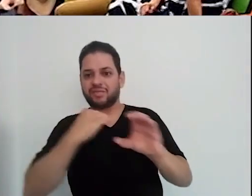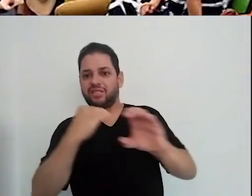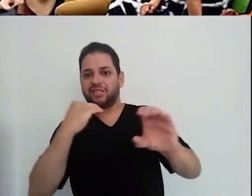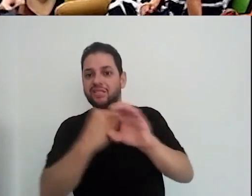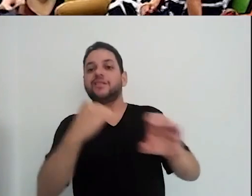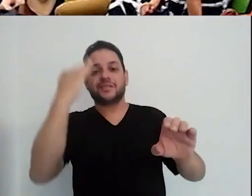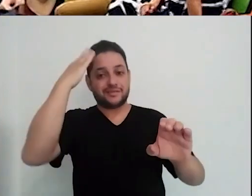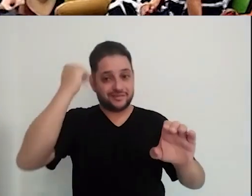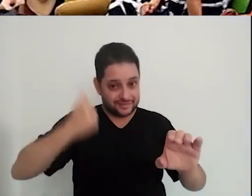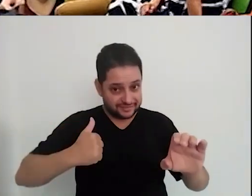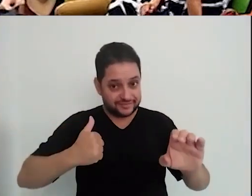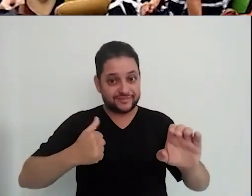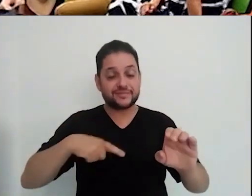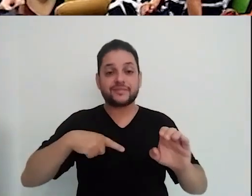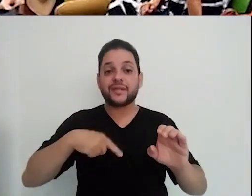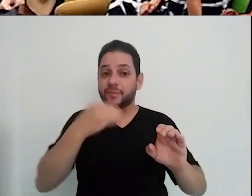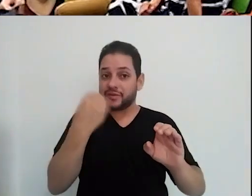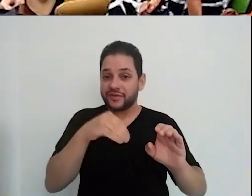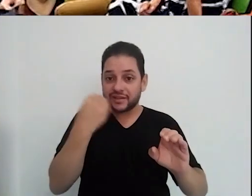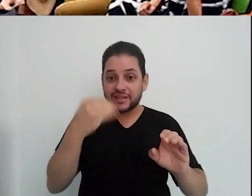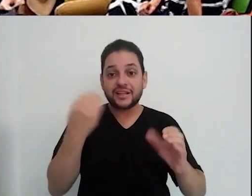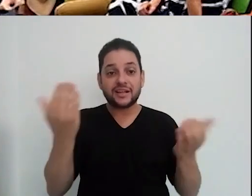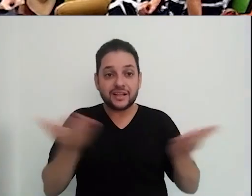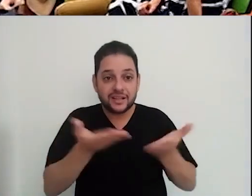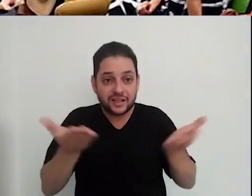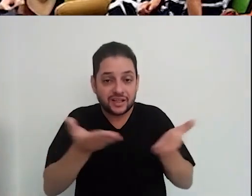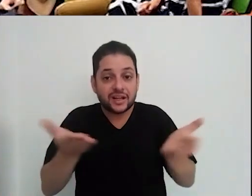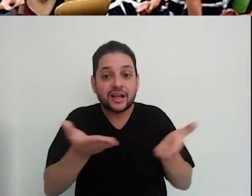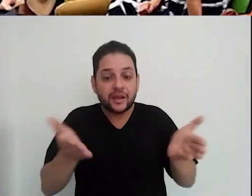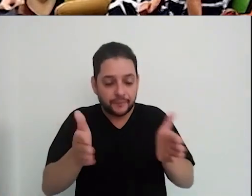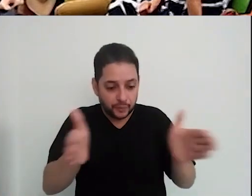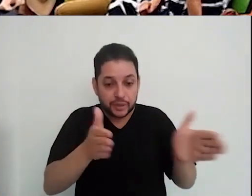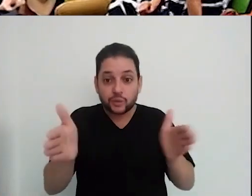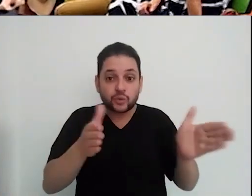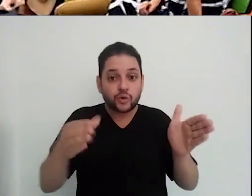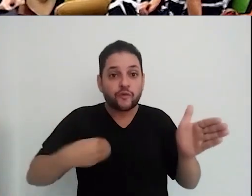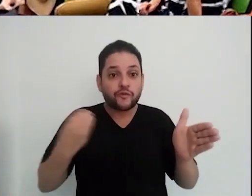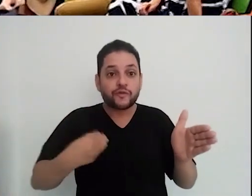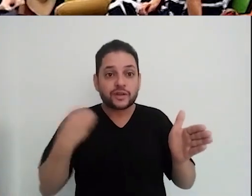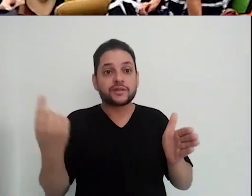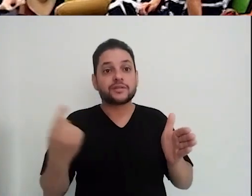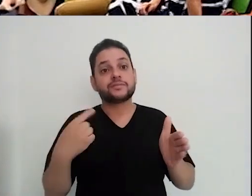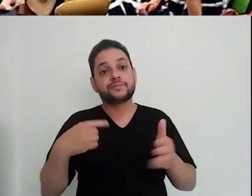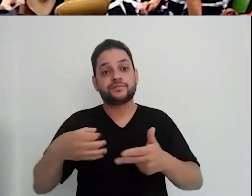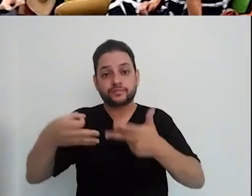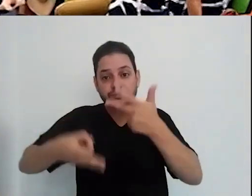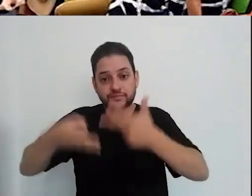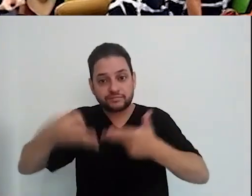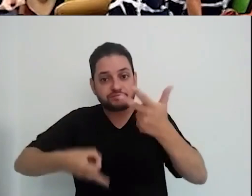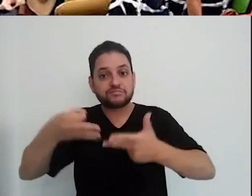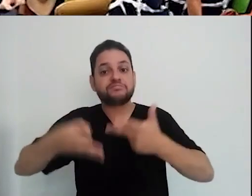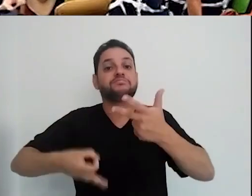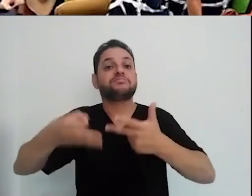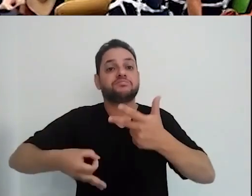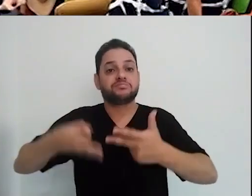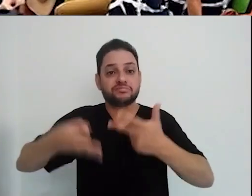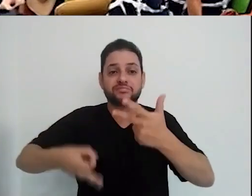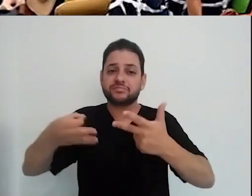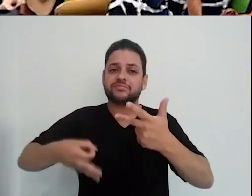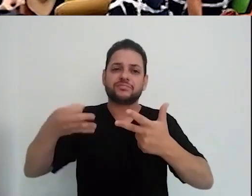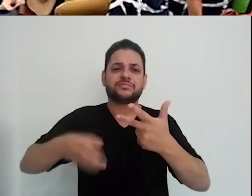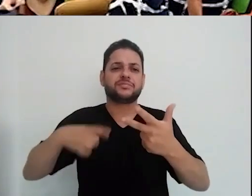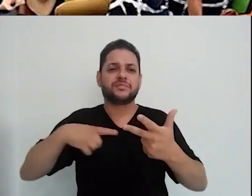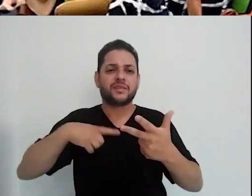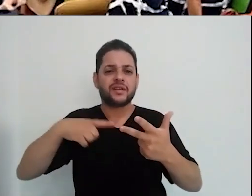disso, e aproveitando o momento que a gente vive no Poder Judiciário, que é um momento que há muito estímulo